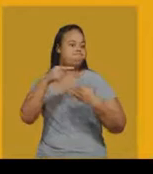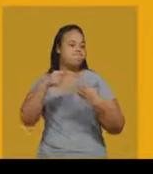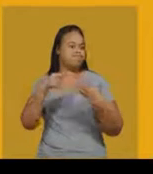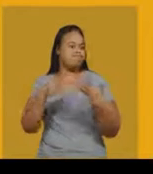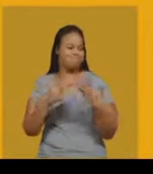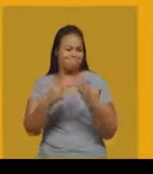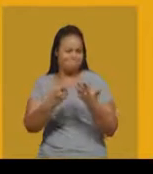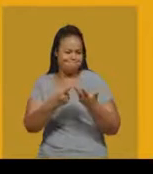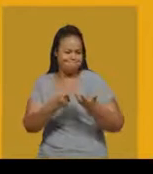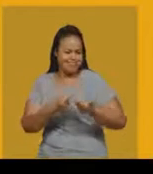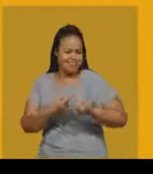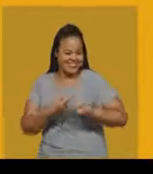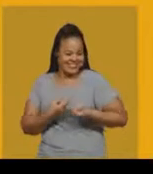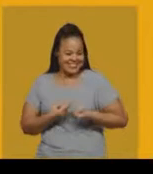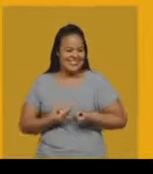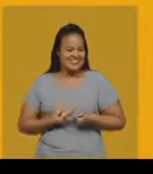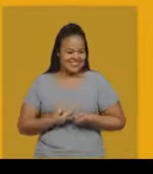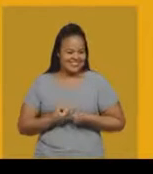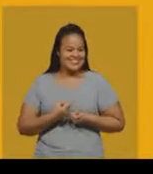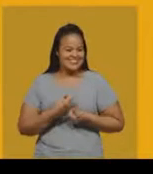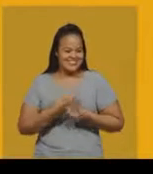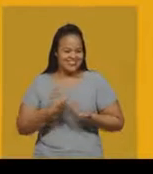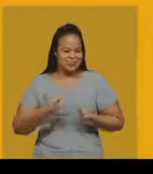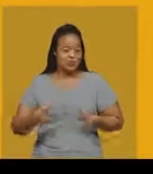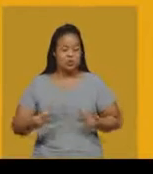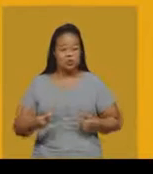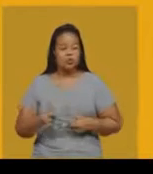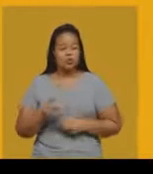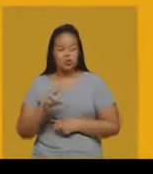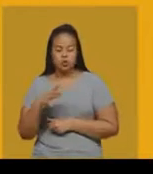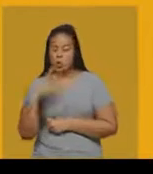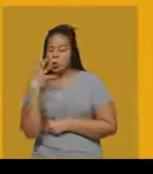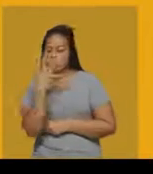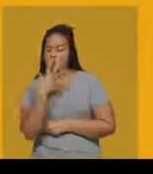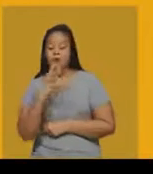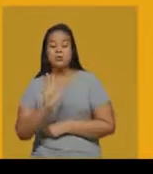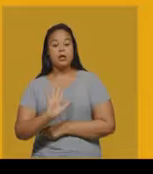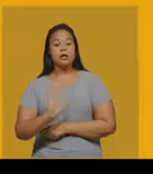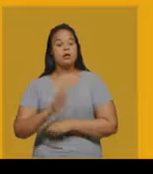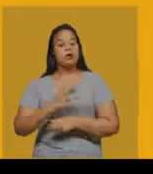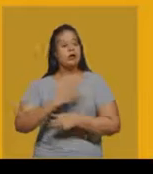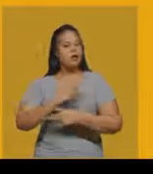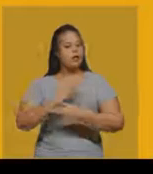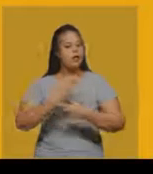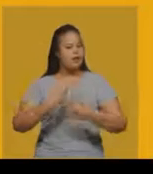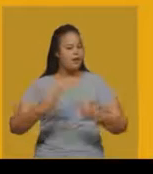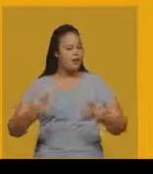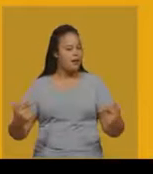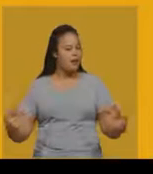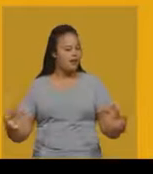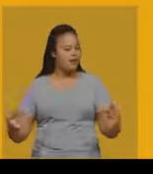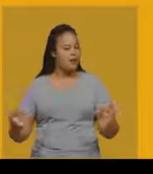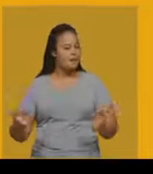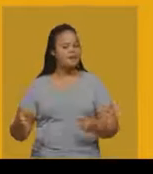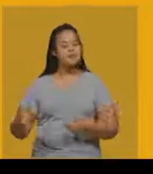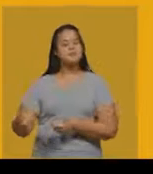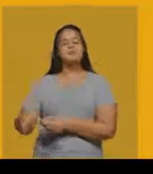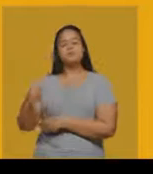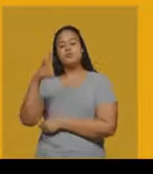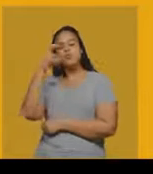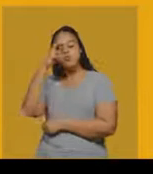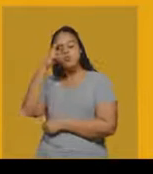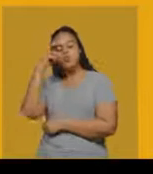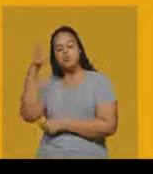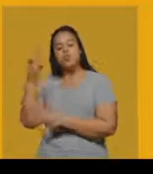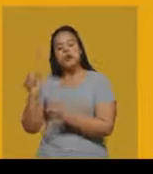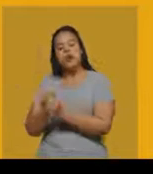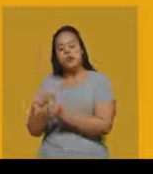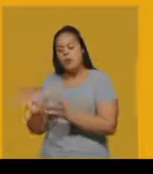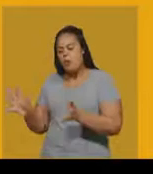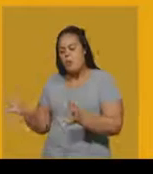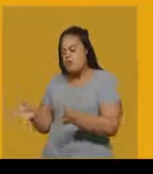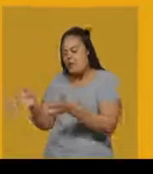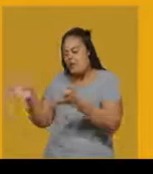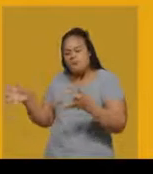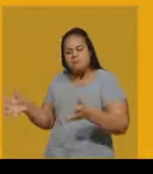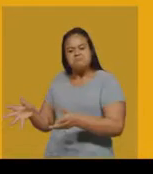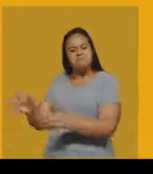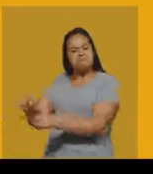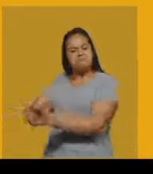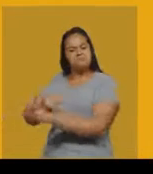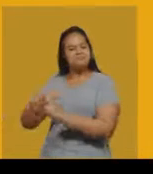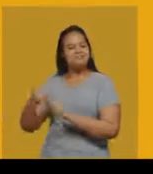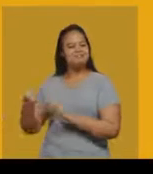hip hop vai muito além da música. É uma mistura de cultura e movimentos sociais, que